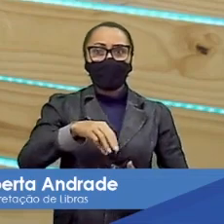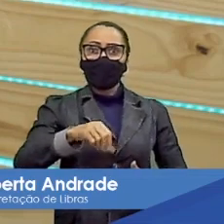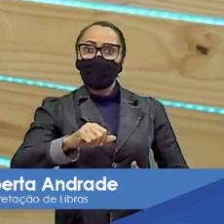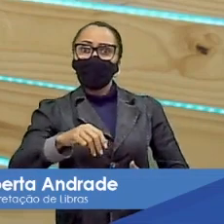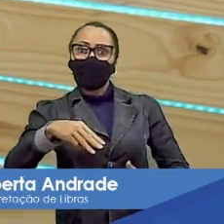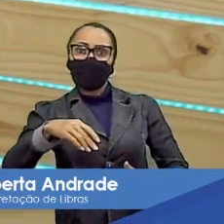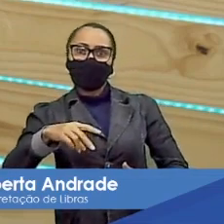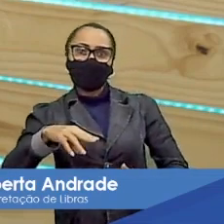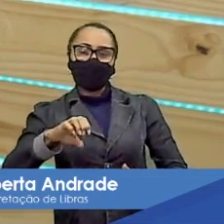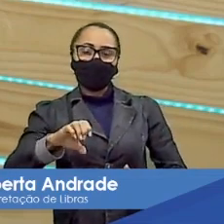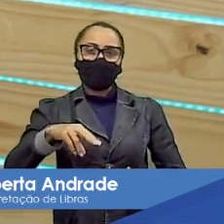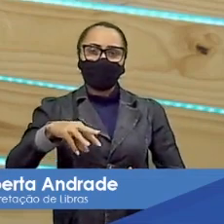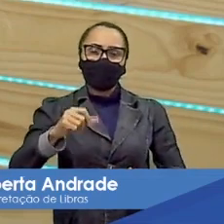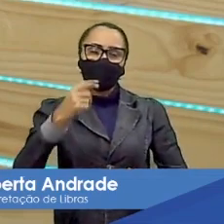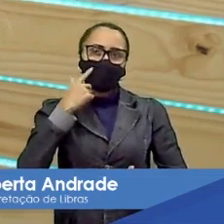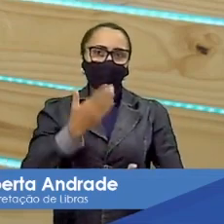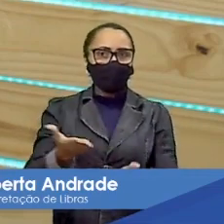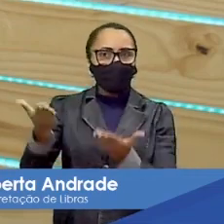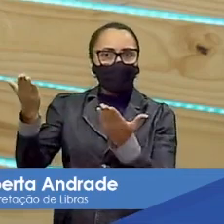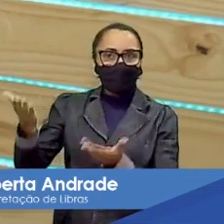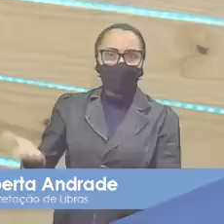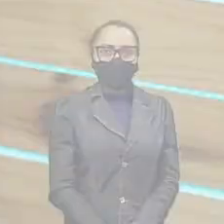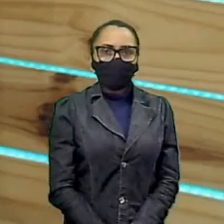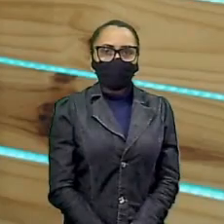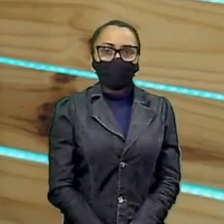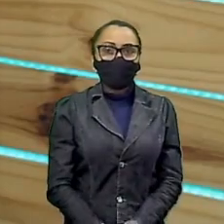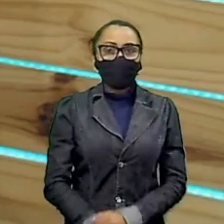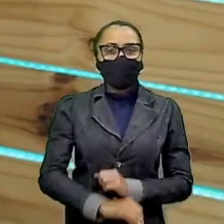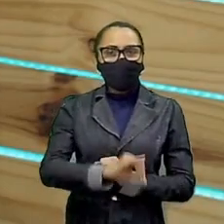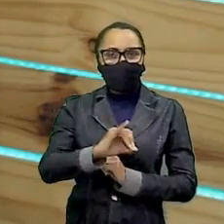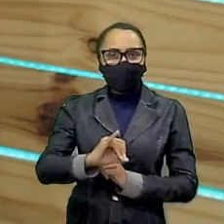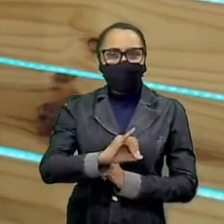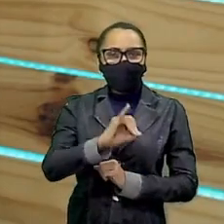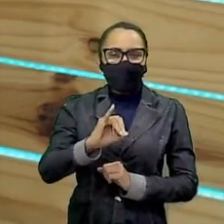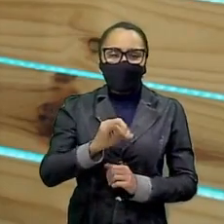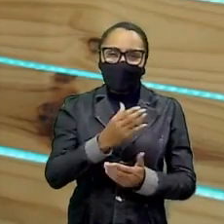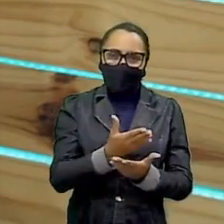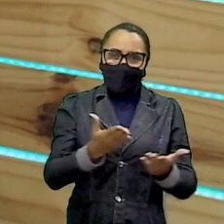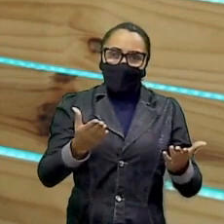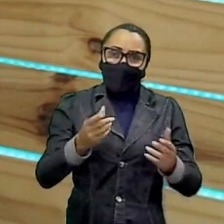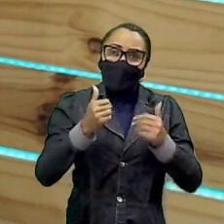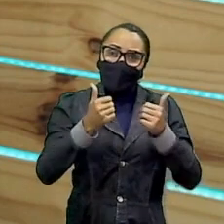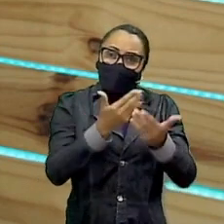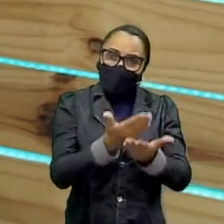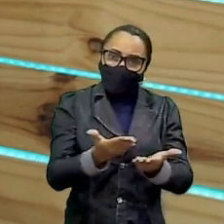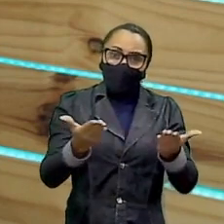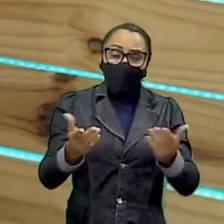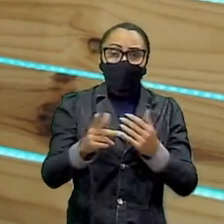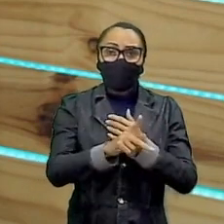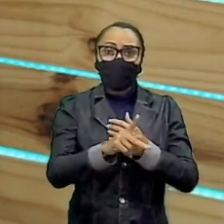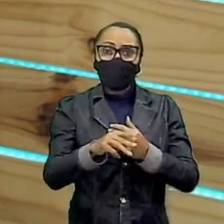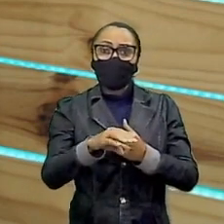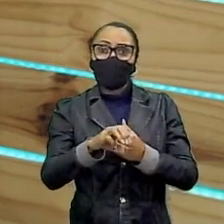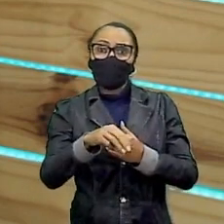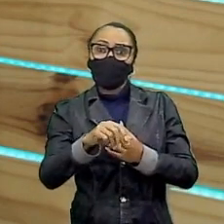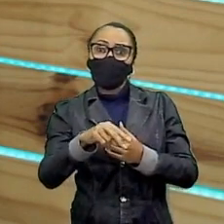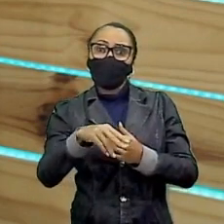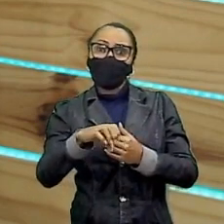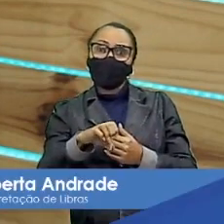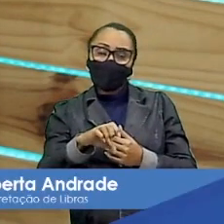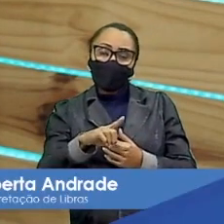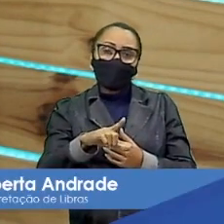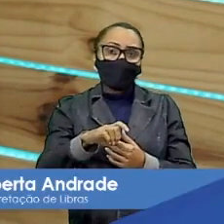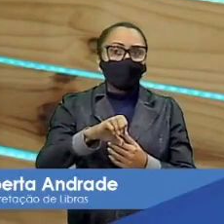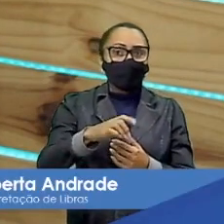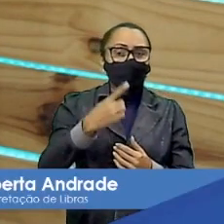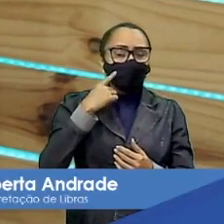Marques. Então, é com você, Emanuele. Olá, pessoal, tudo bem? Eu sou a professora Emanuele Marques